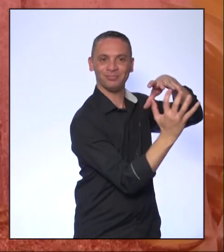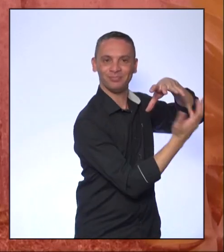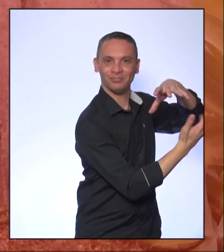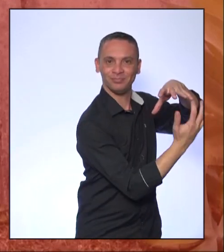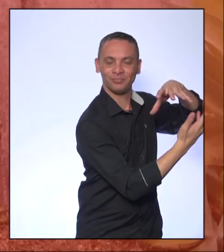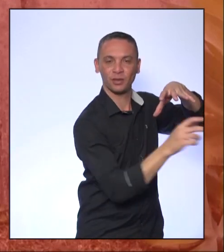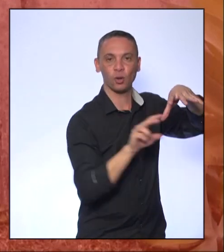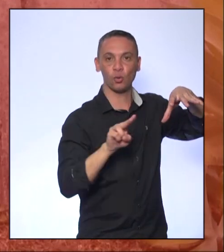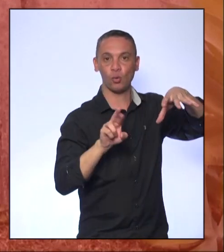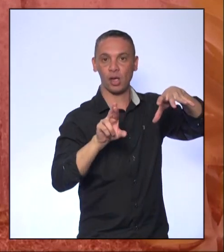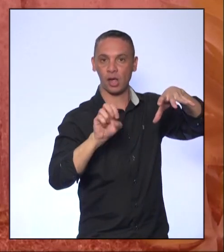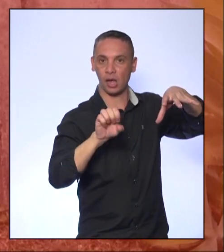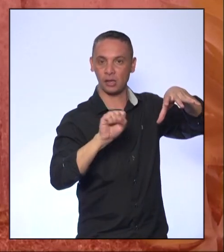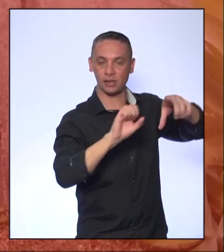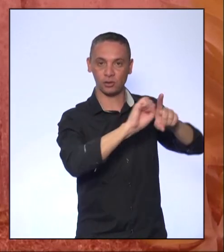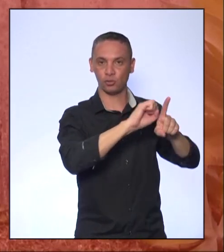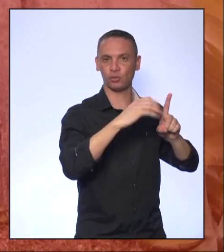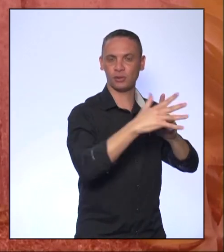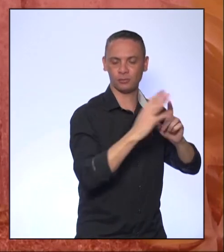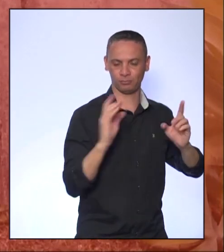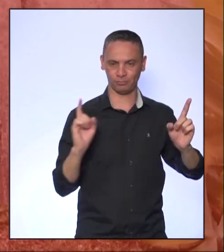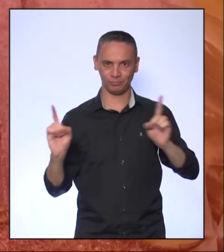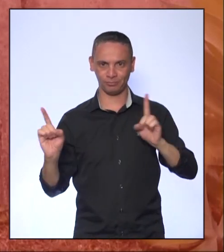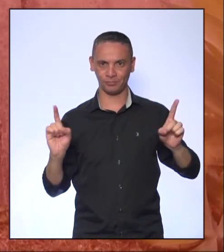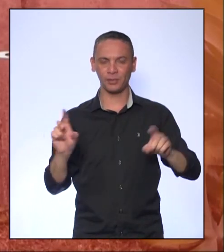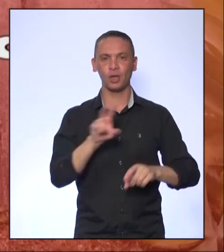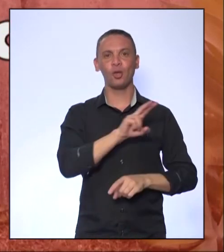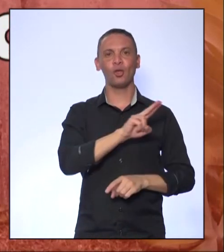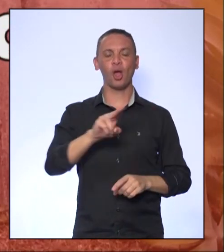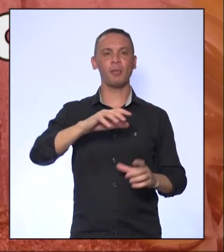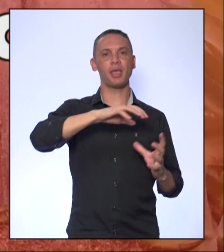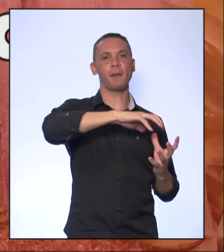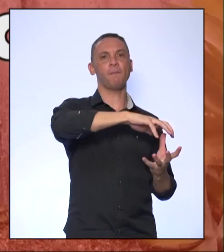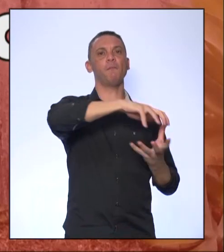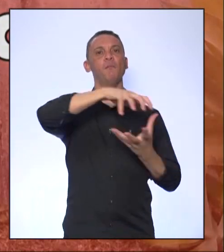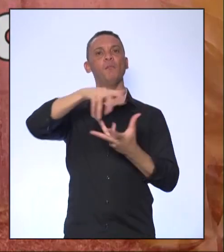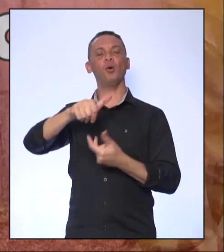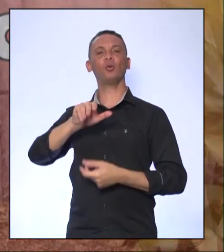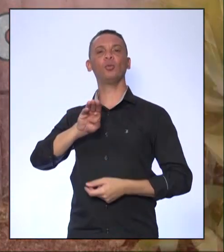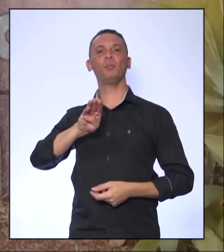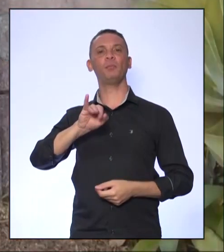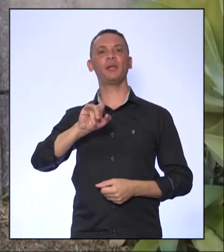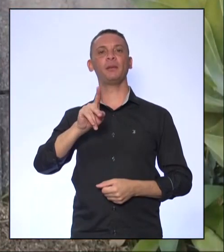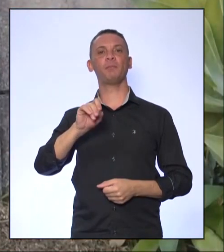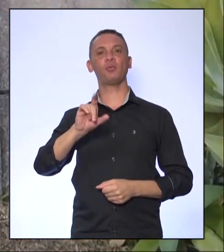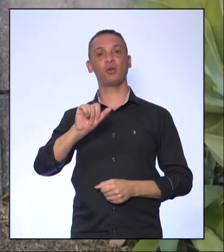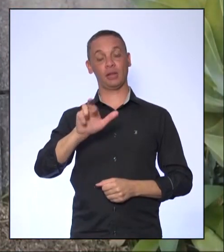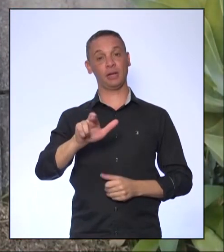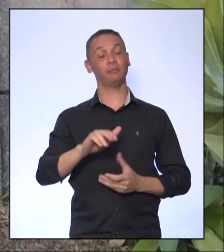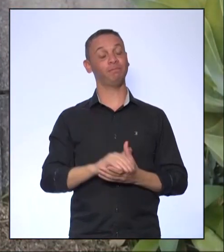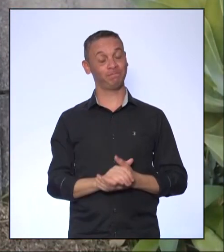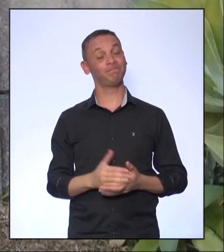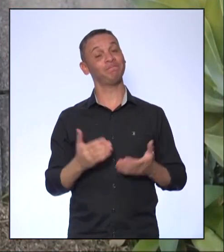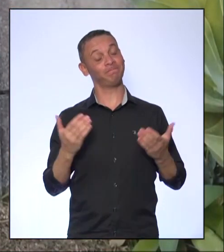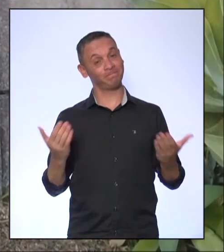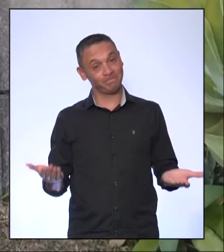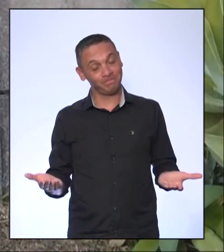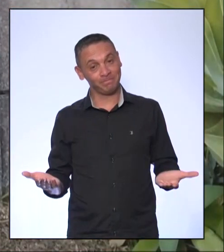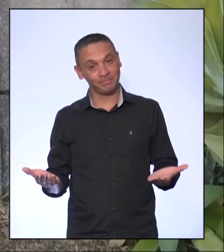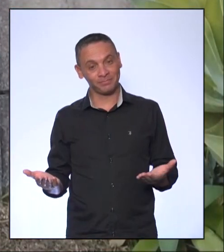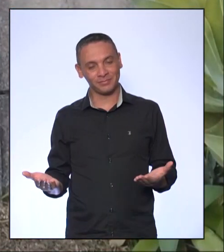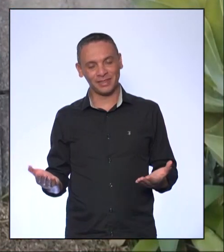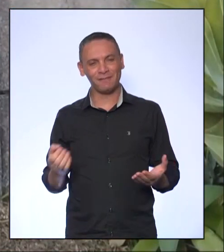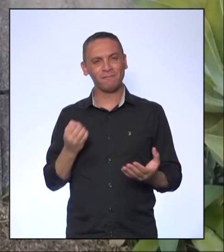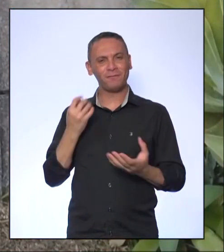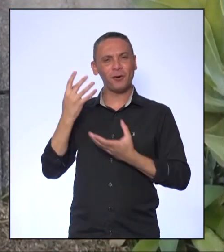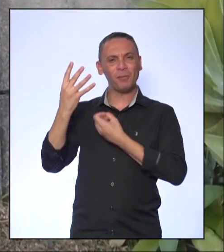lado socialista, é o que chamamos de mundo bipolar. É isso. Bastante